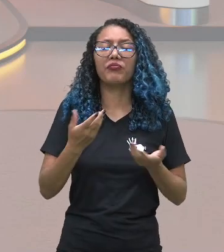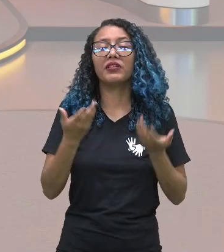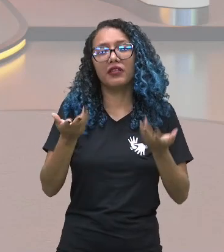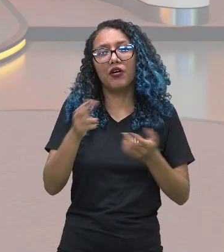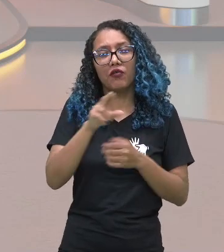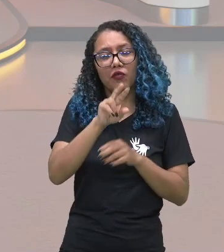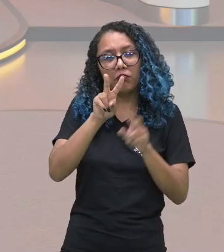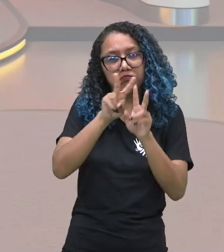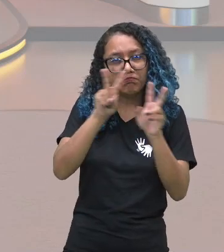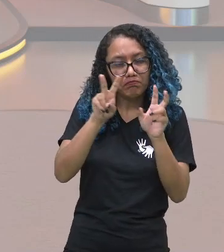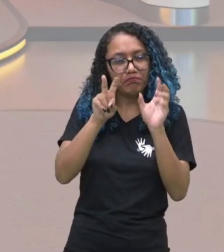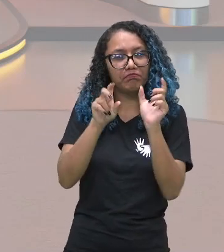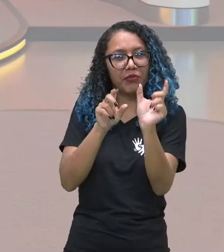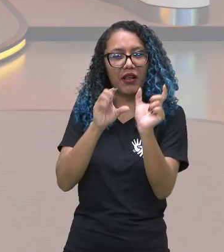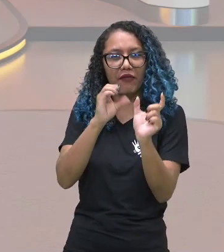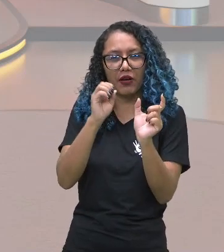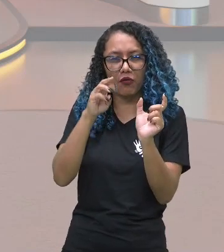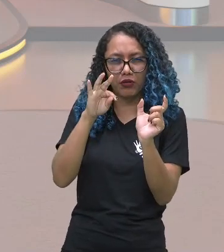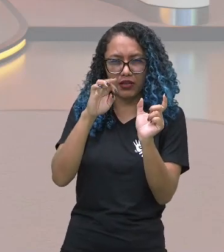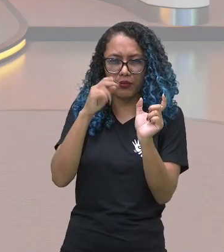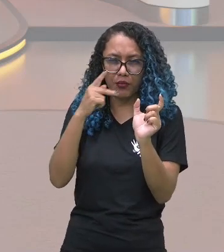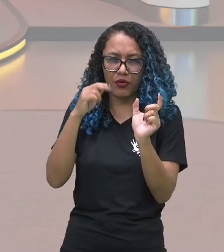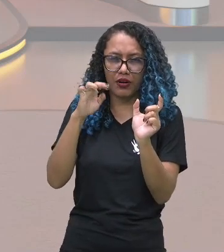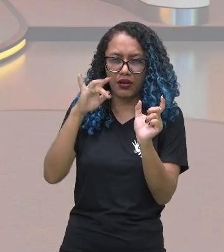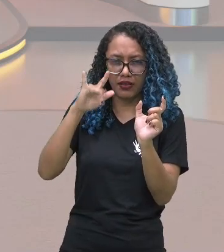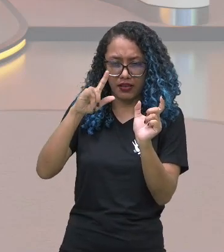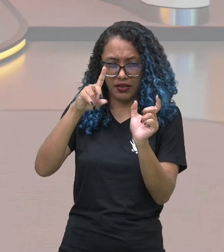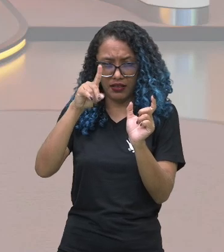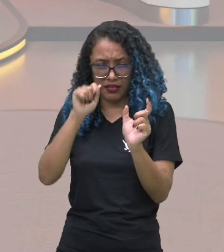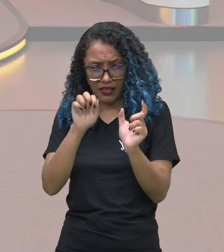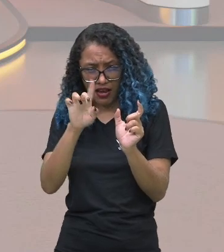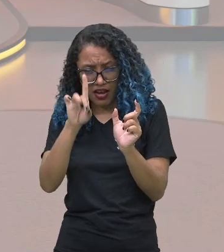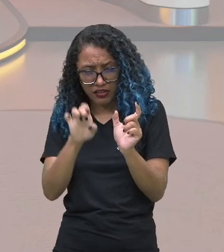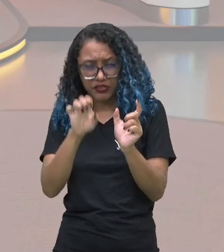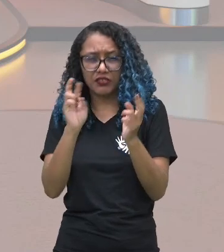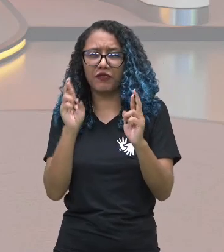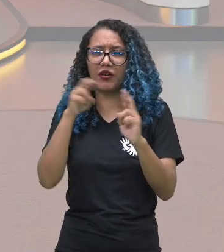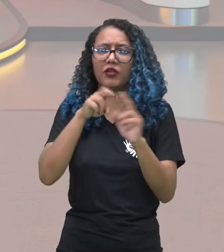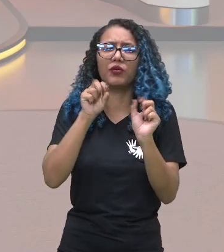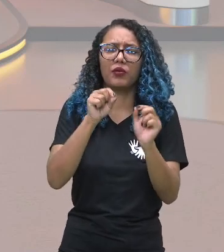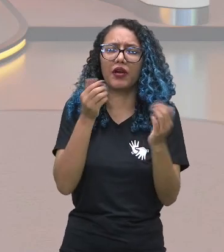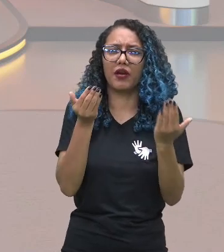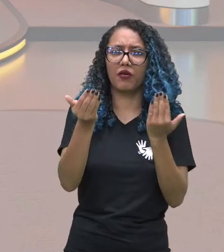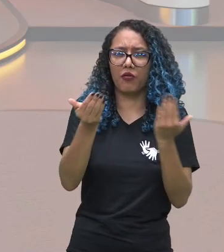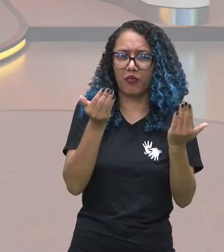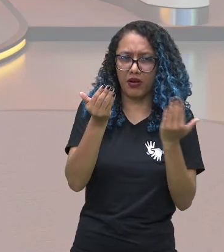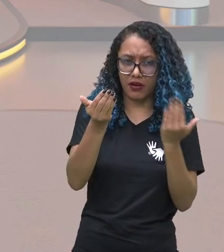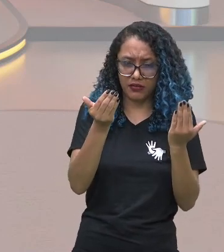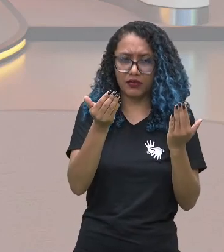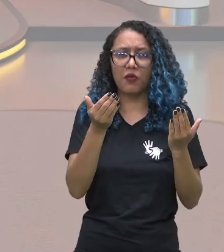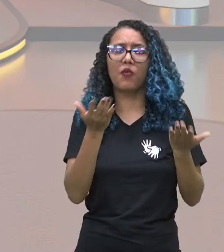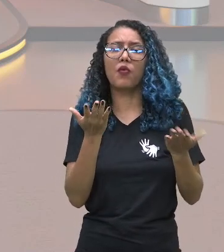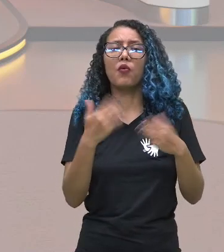contemporaneidade na percepção do autor, assim, se referindo uma comparação ao Brasil